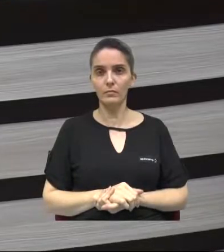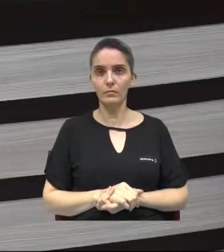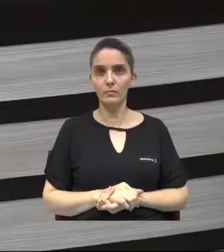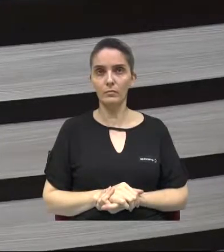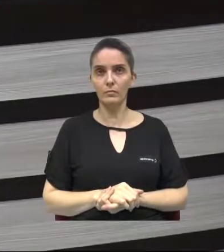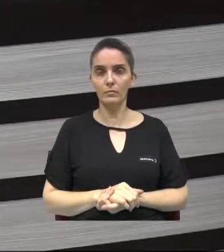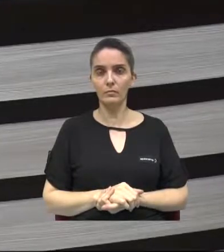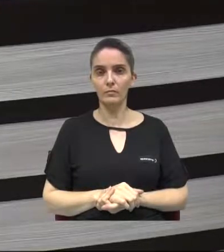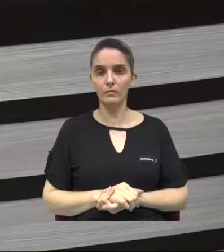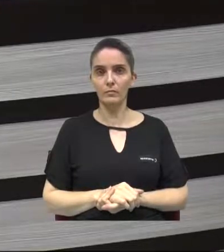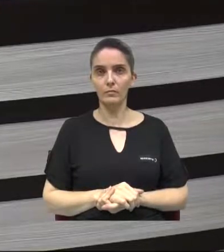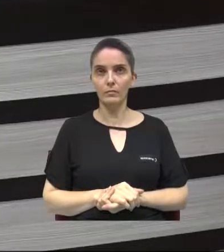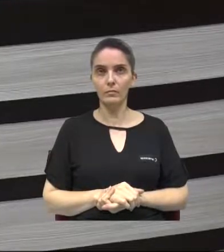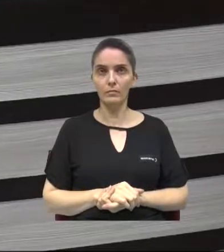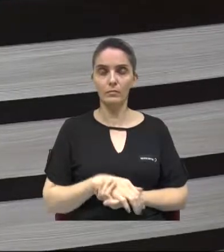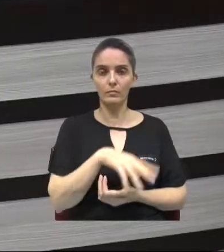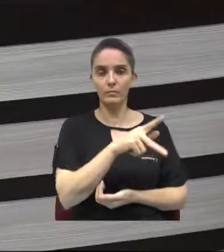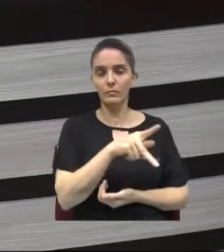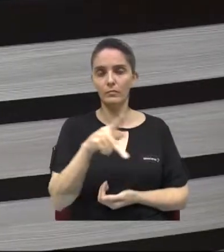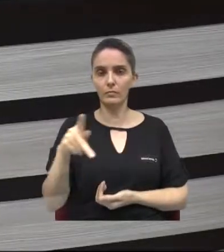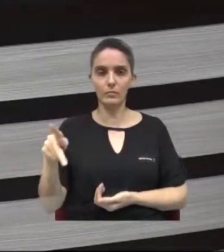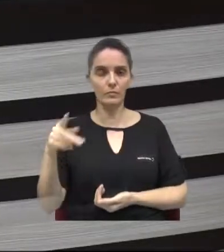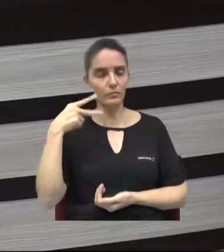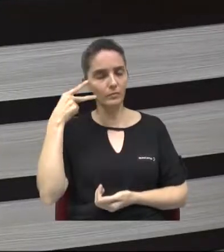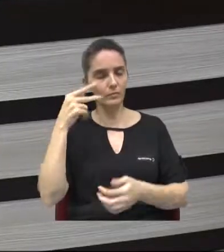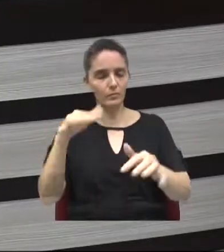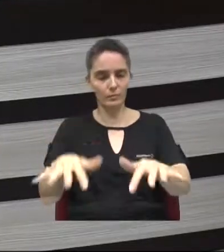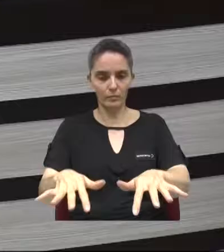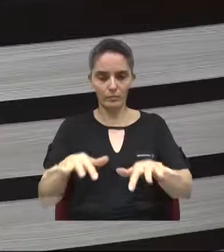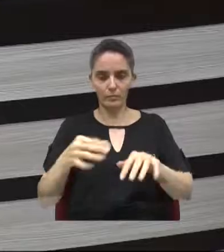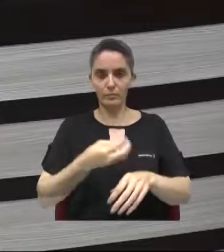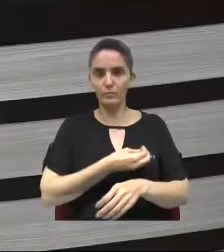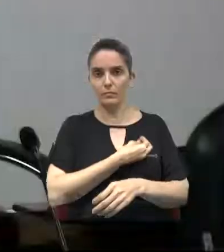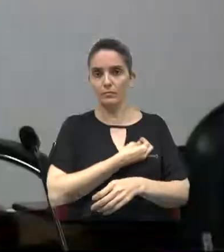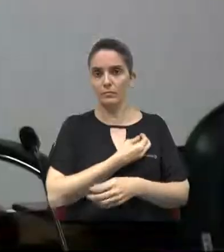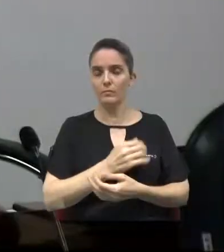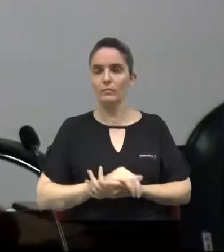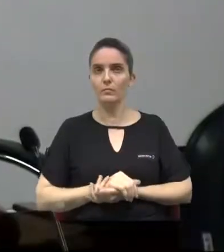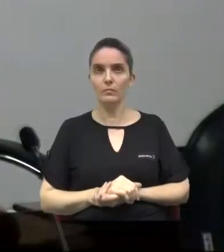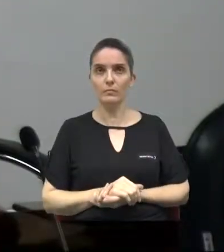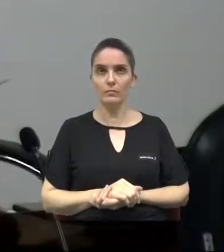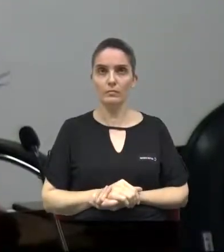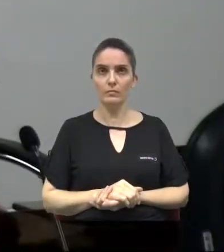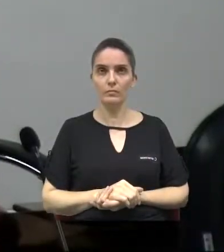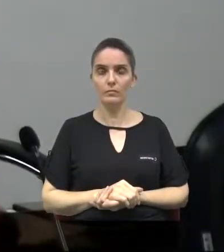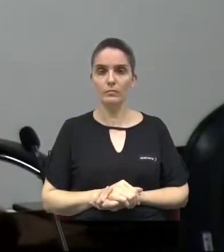Senhora presidente, nobres pares, plateia presente.